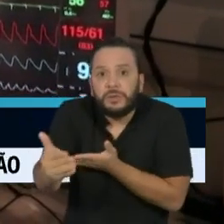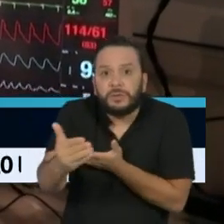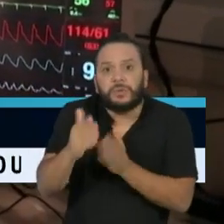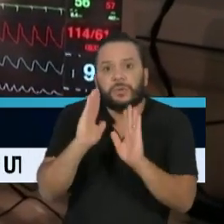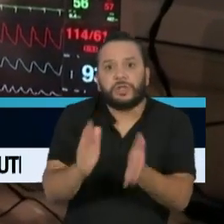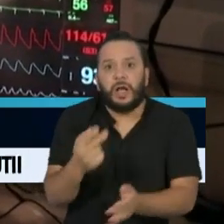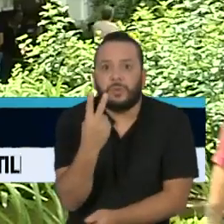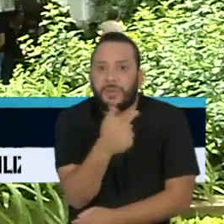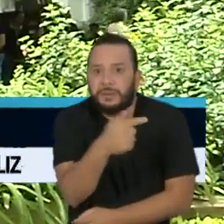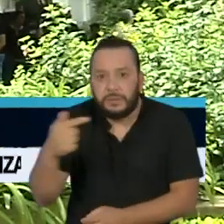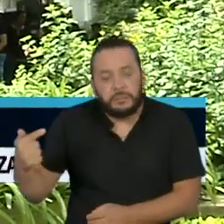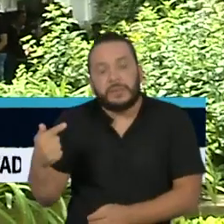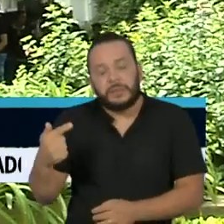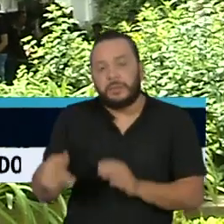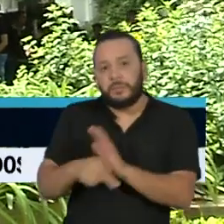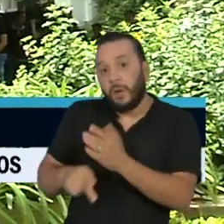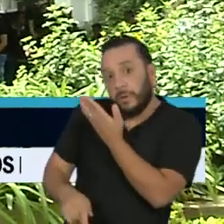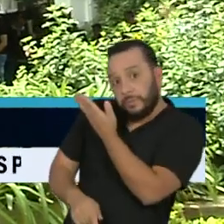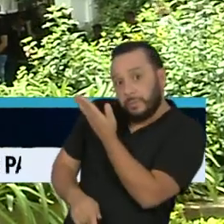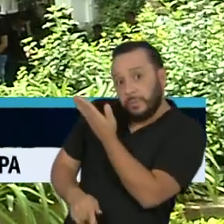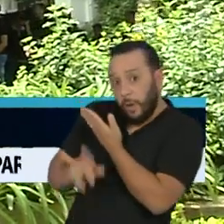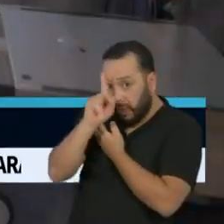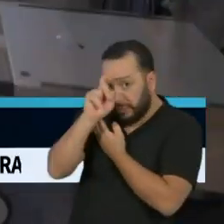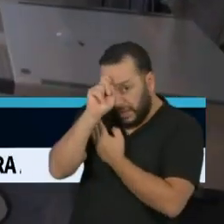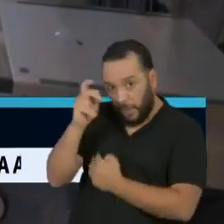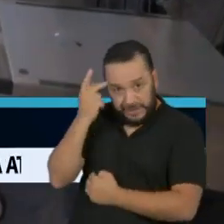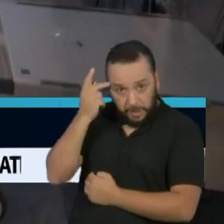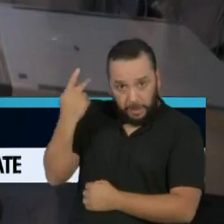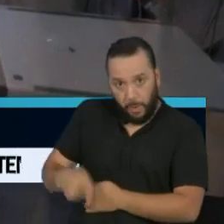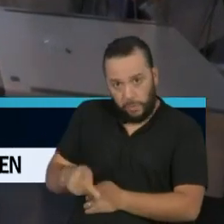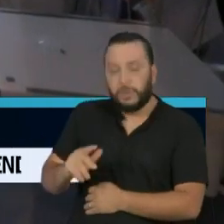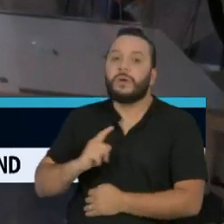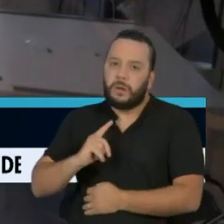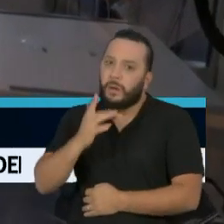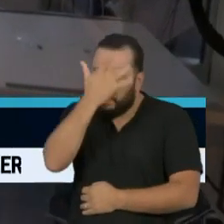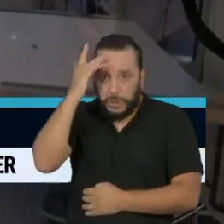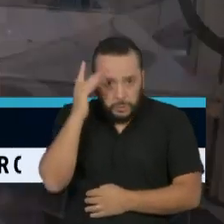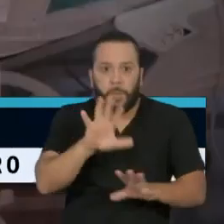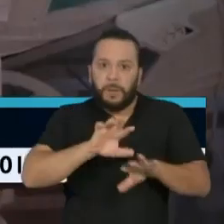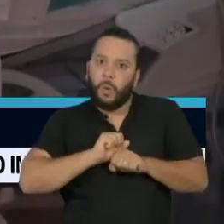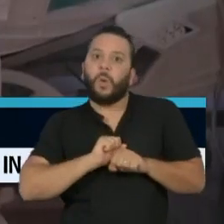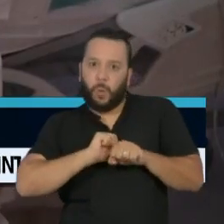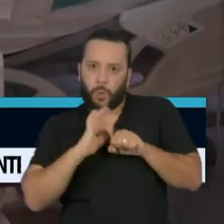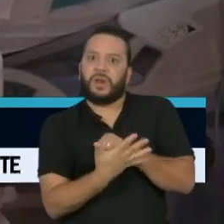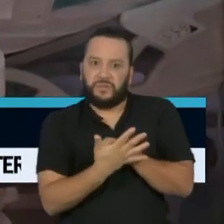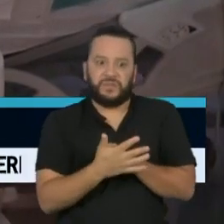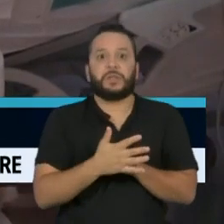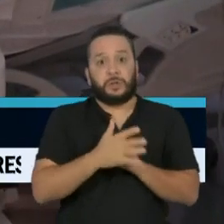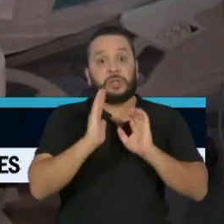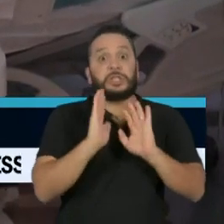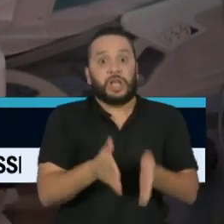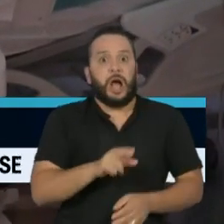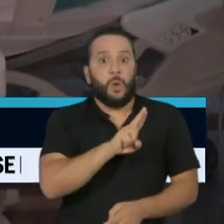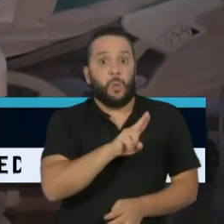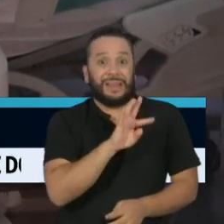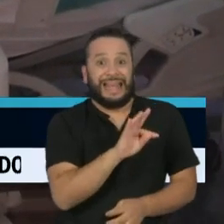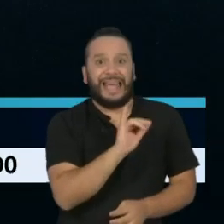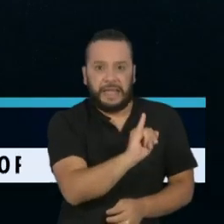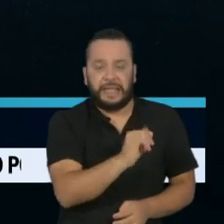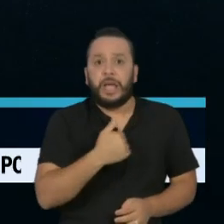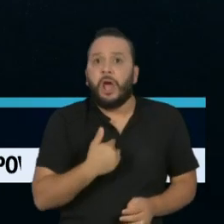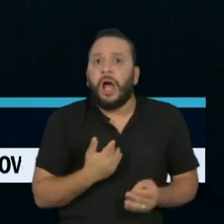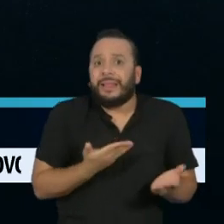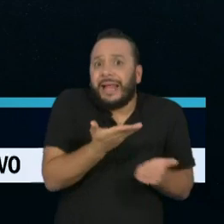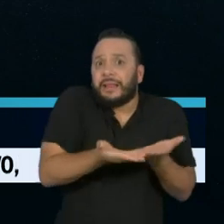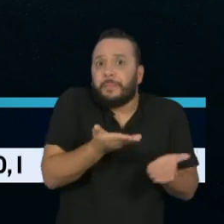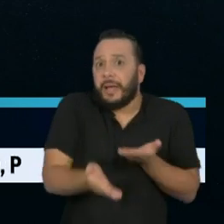de 2 semanas no Hospital Sírio-Libanês, em São Paulo. Uma paciente com coronavírus que já estava na UTI passou a receber um